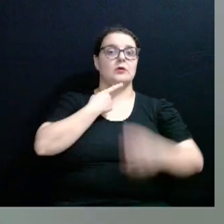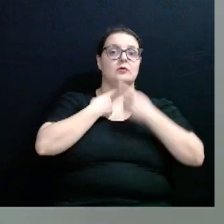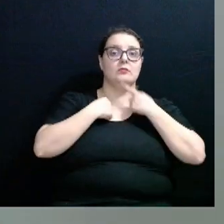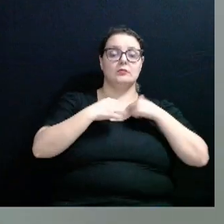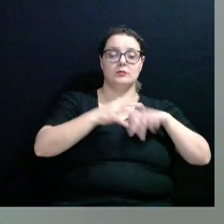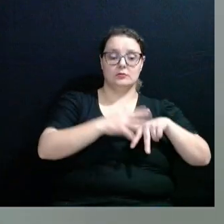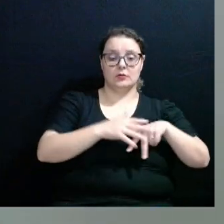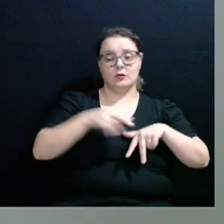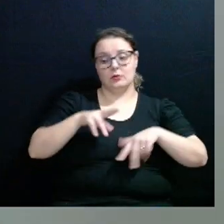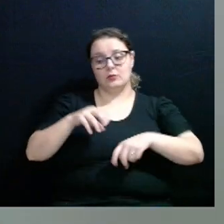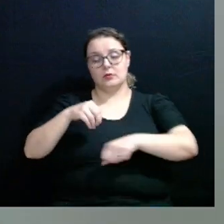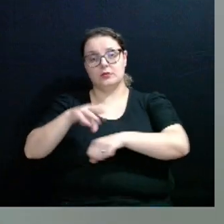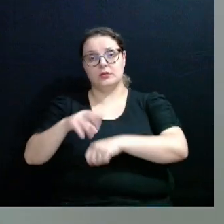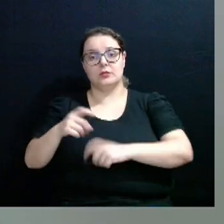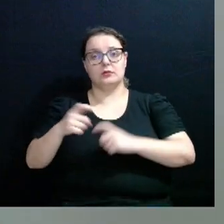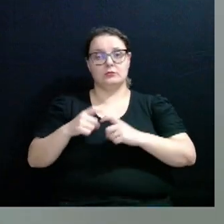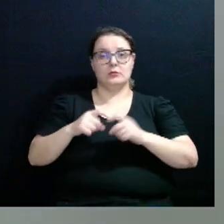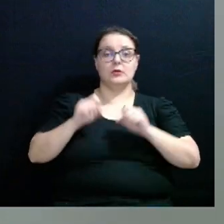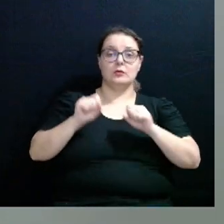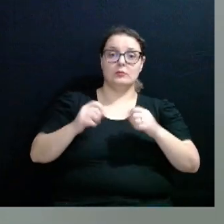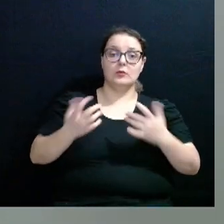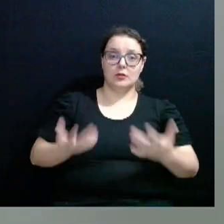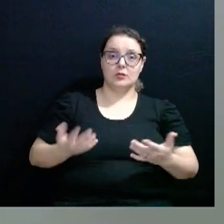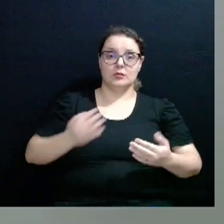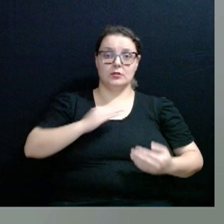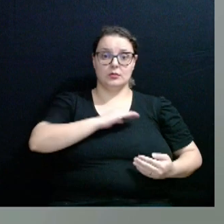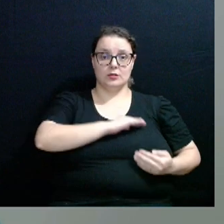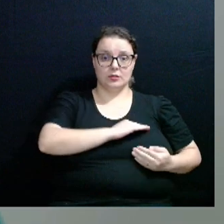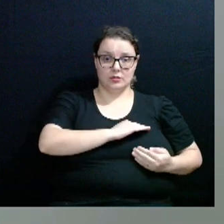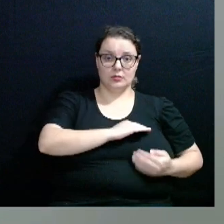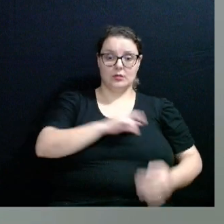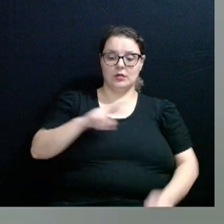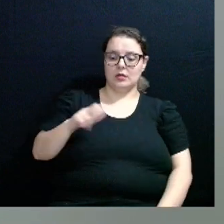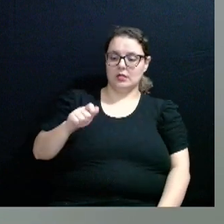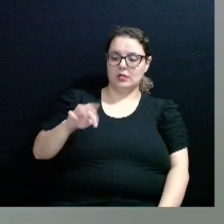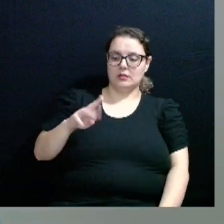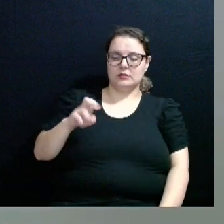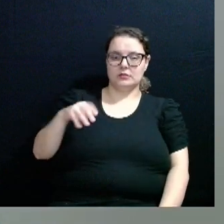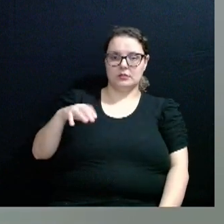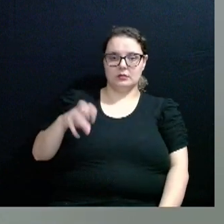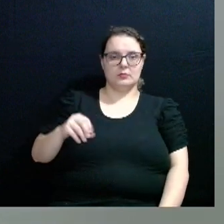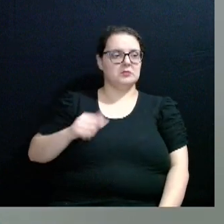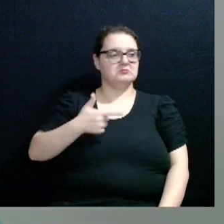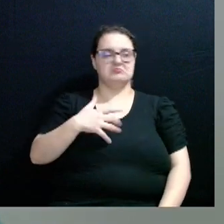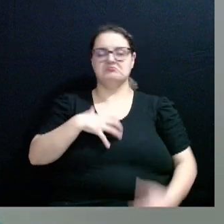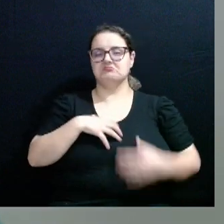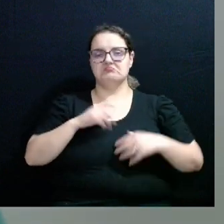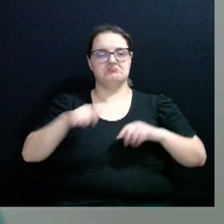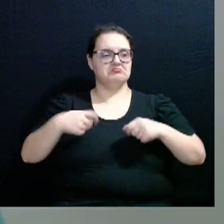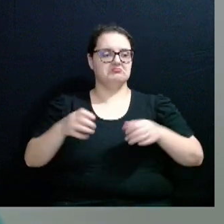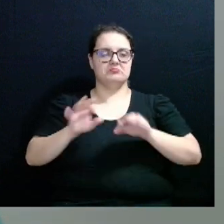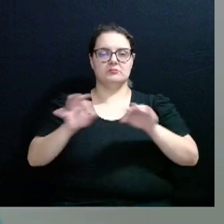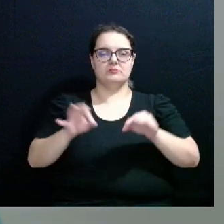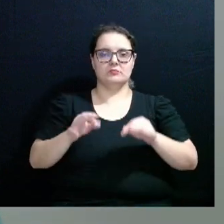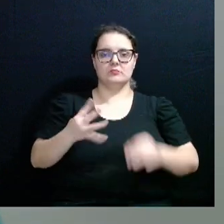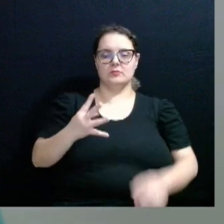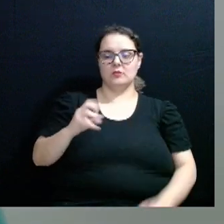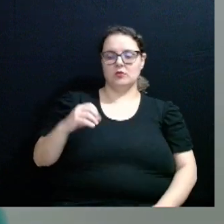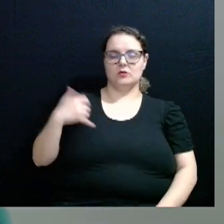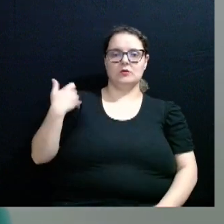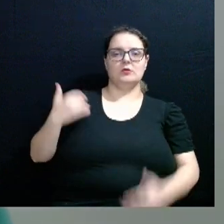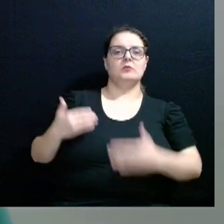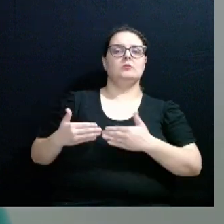pode realizar, então, mamografia de rastreamento, ou seja, sem nenhum sintoma, a partir dos 40, justamente para